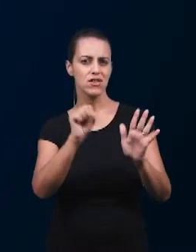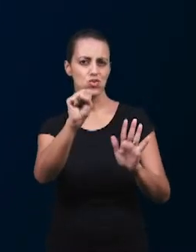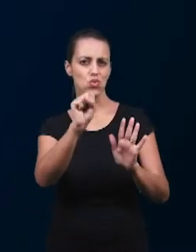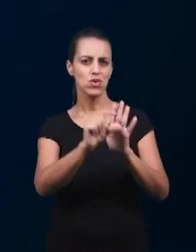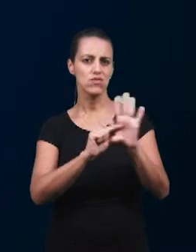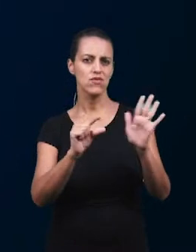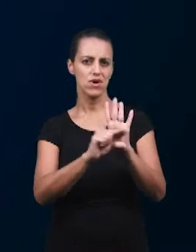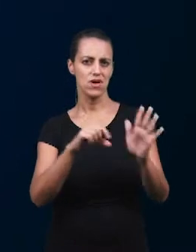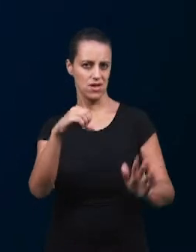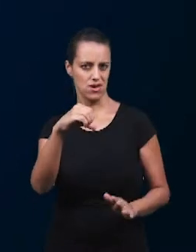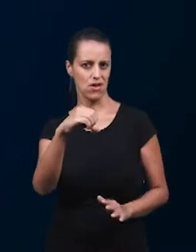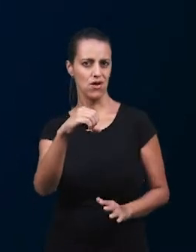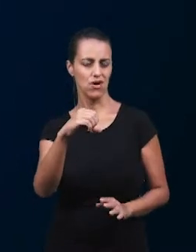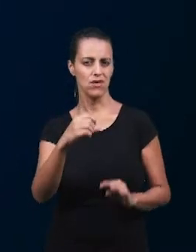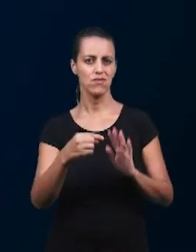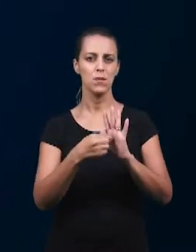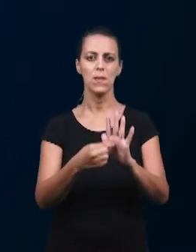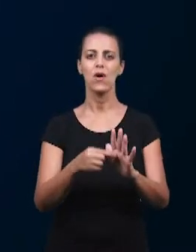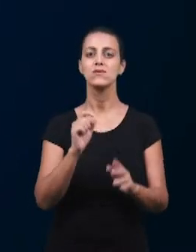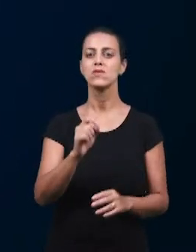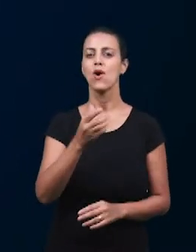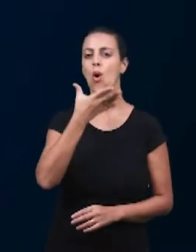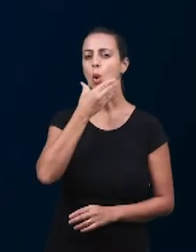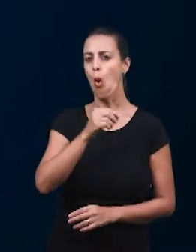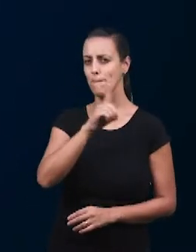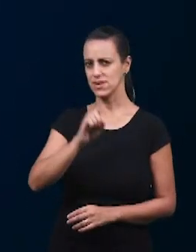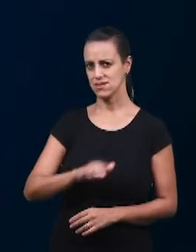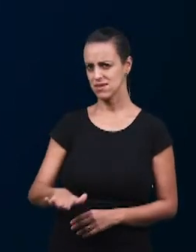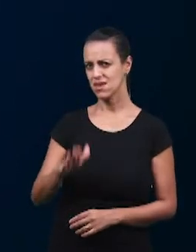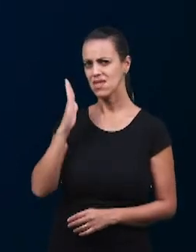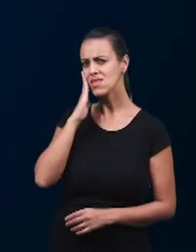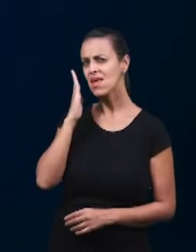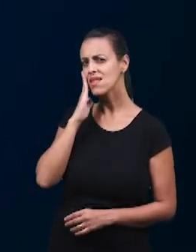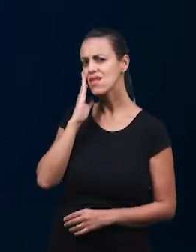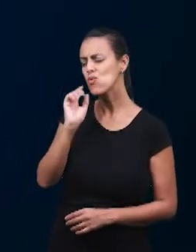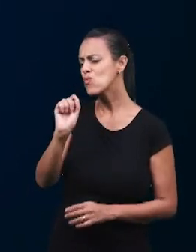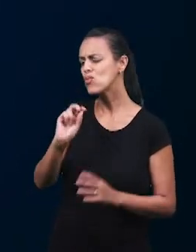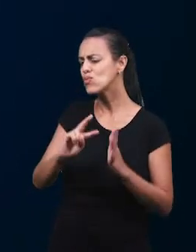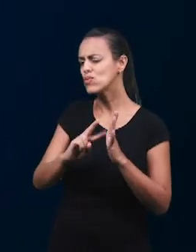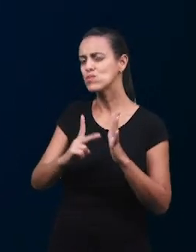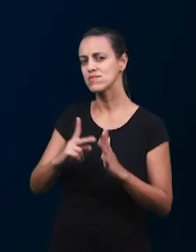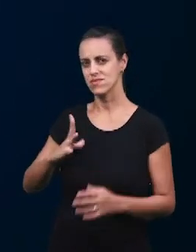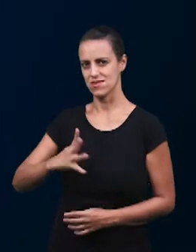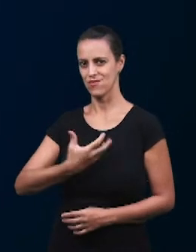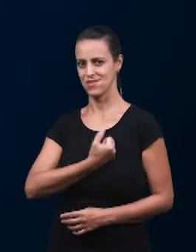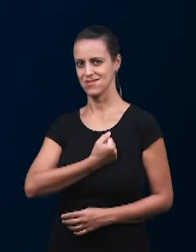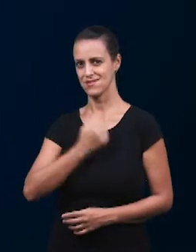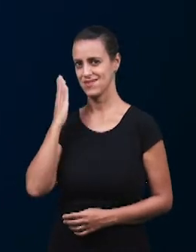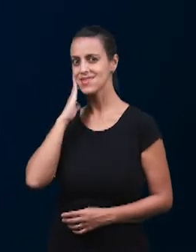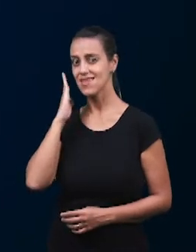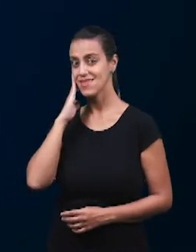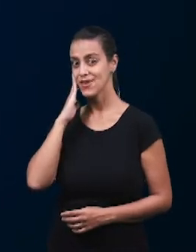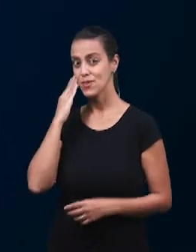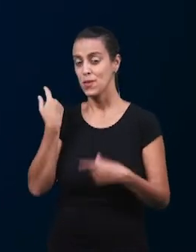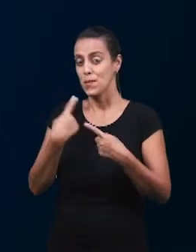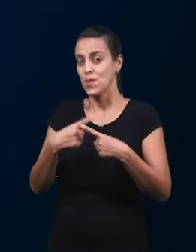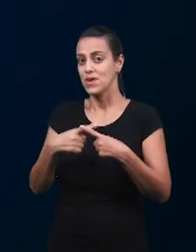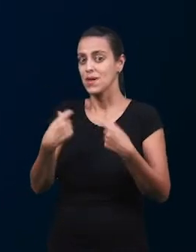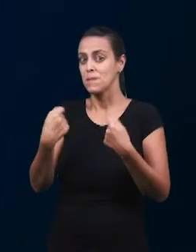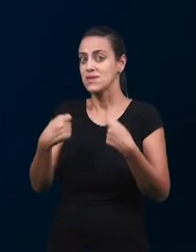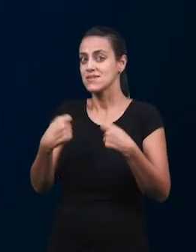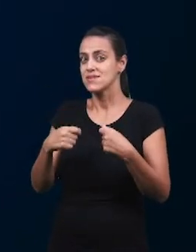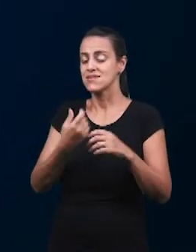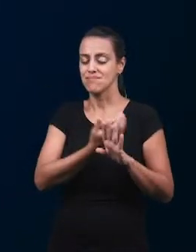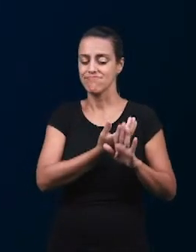versos 8 e 9 que Zaqueu ele entendeu o que é salvação. Ele entendeu que para estar na presença do Senhor,